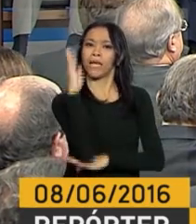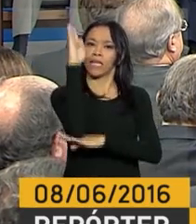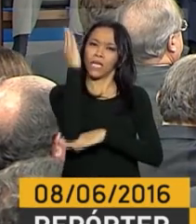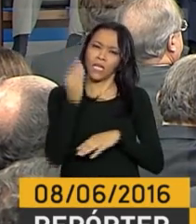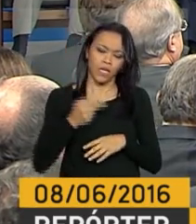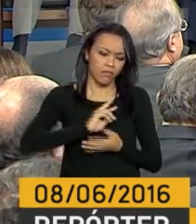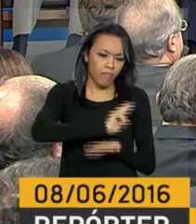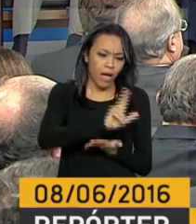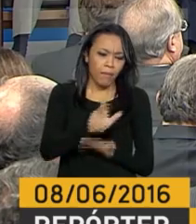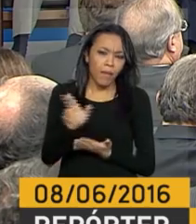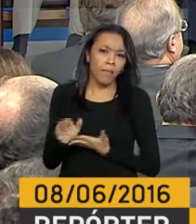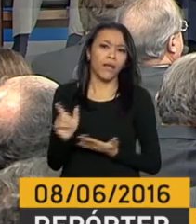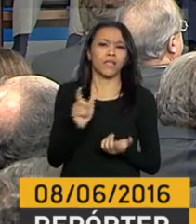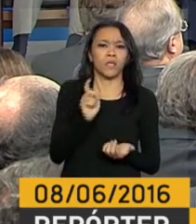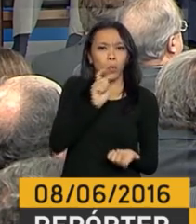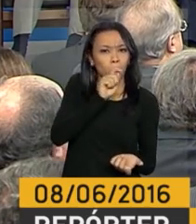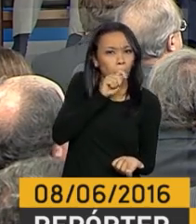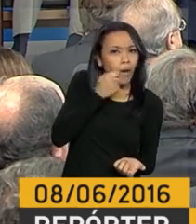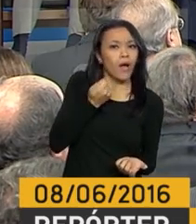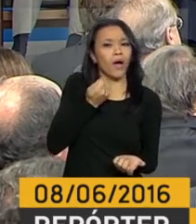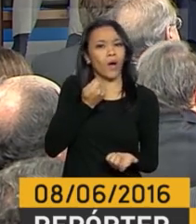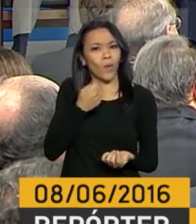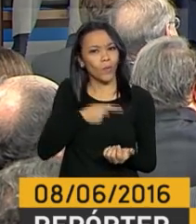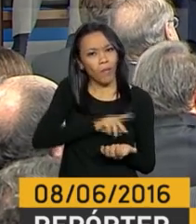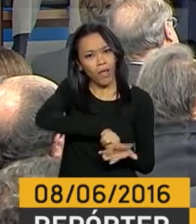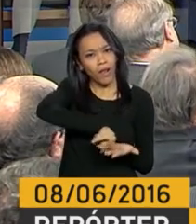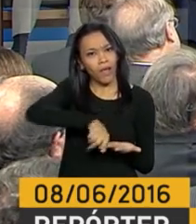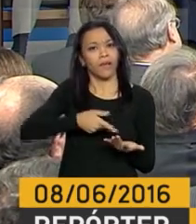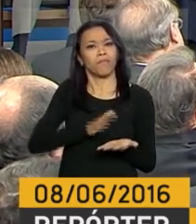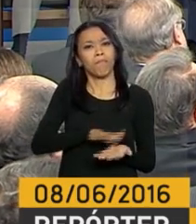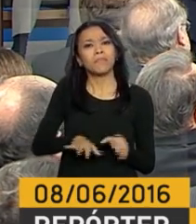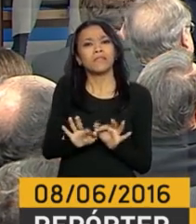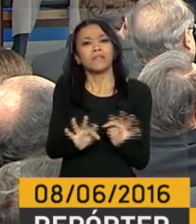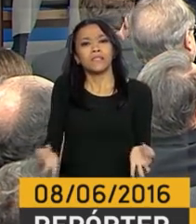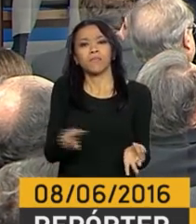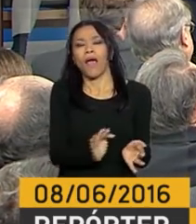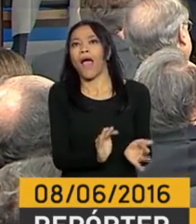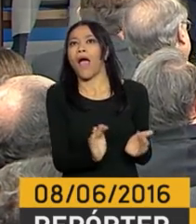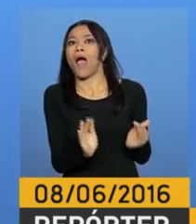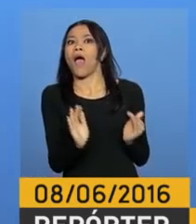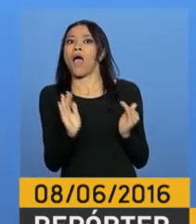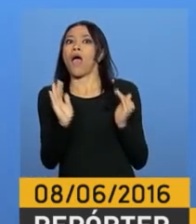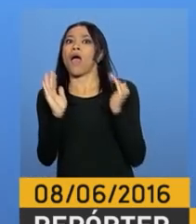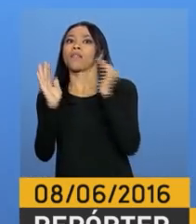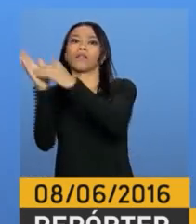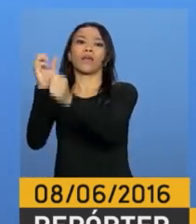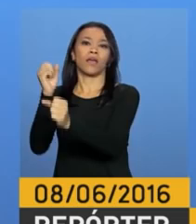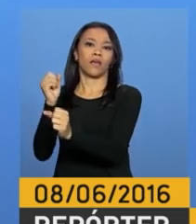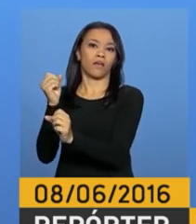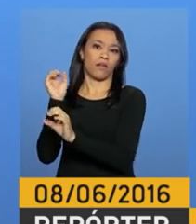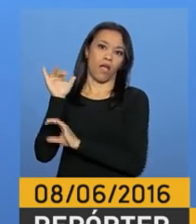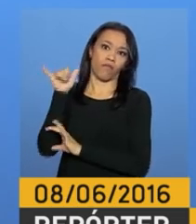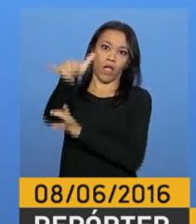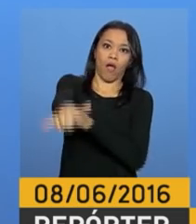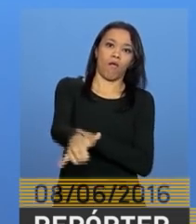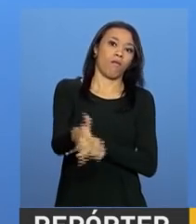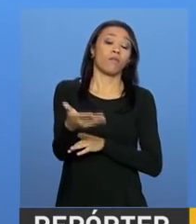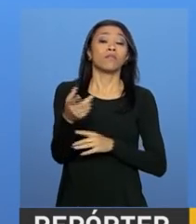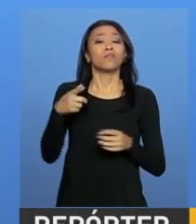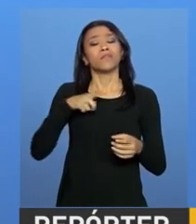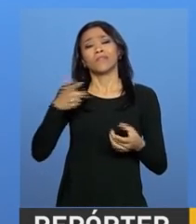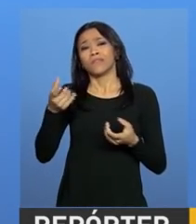pão ao avião estão representados aqui na indústria da transformação área de TI de